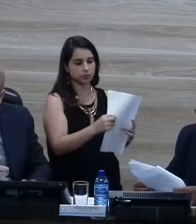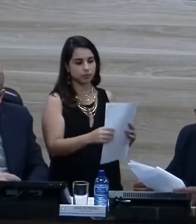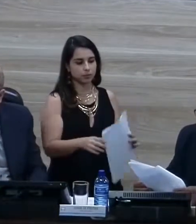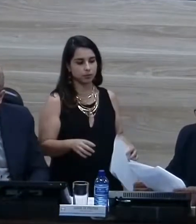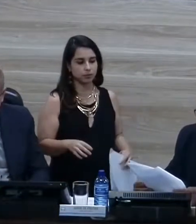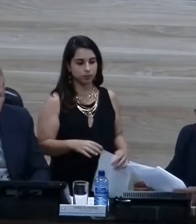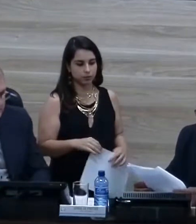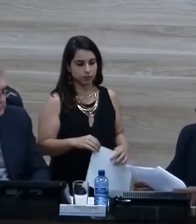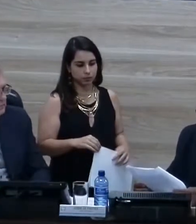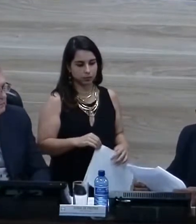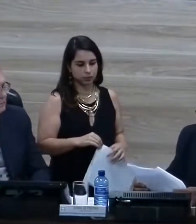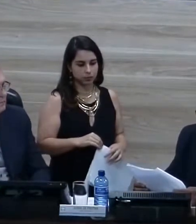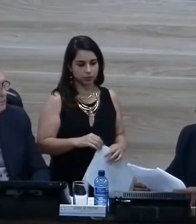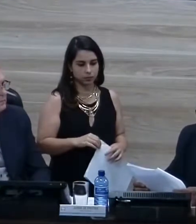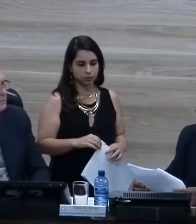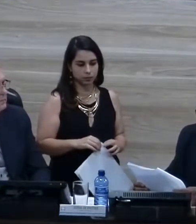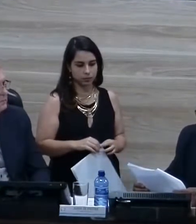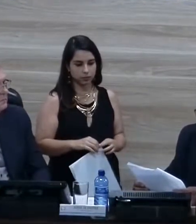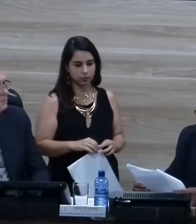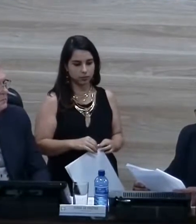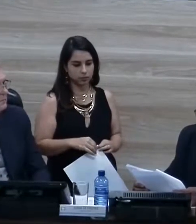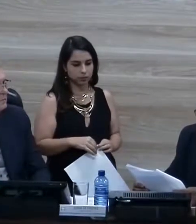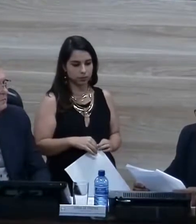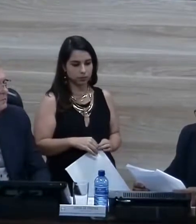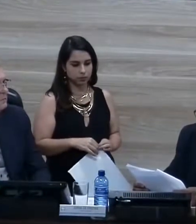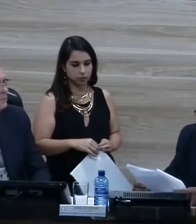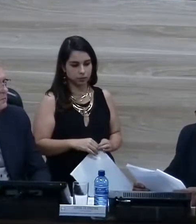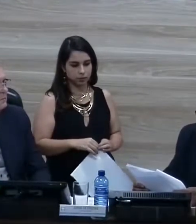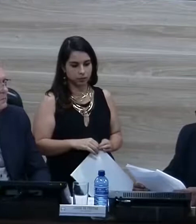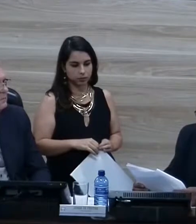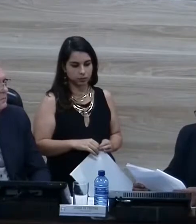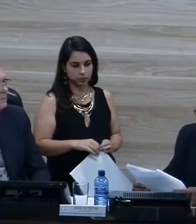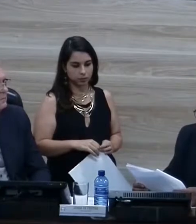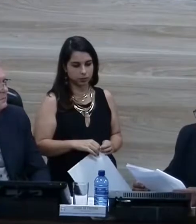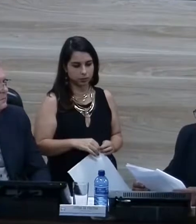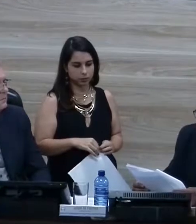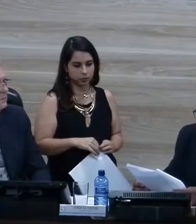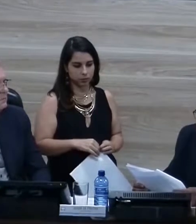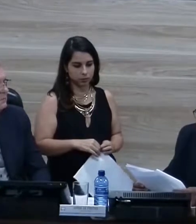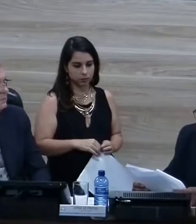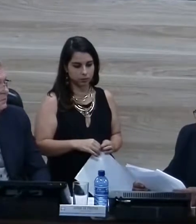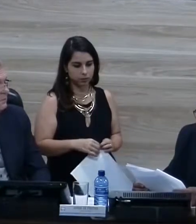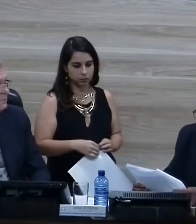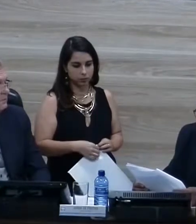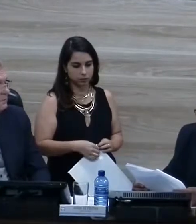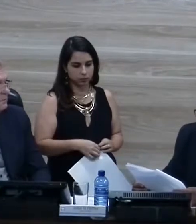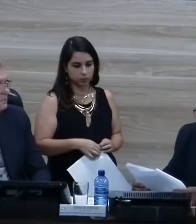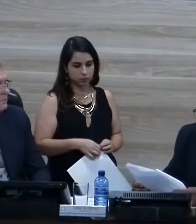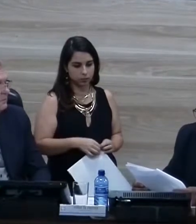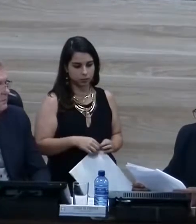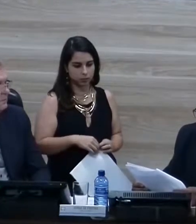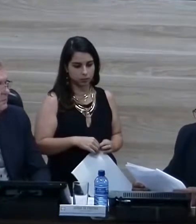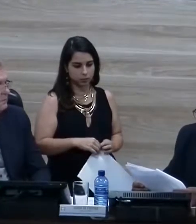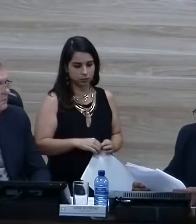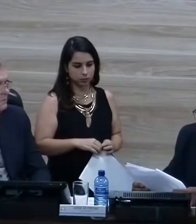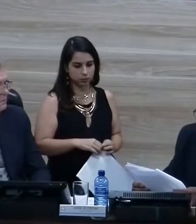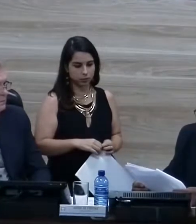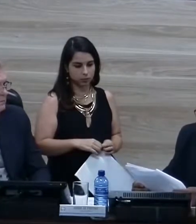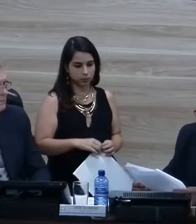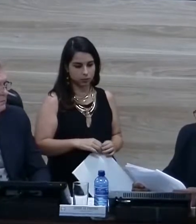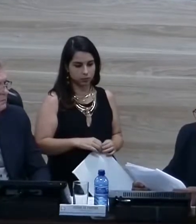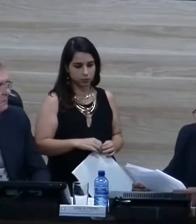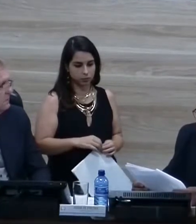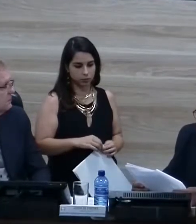de 2019, que autoriza o Poder Executivo Municipal a celebrar acordo de cooperação com o Ministério da